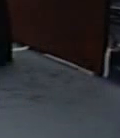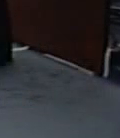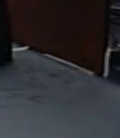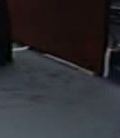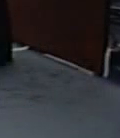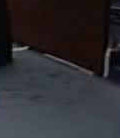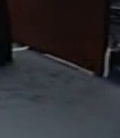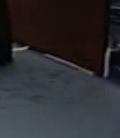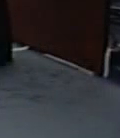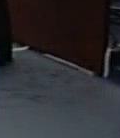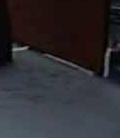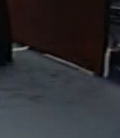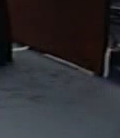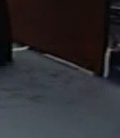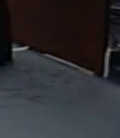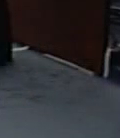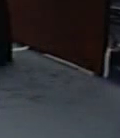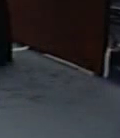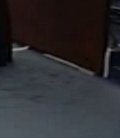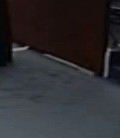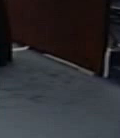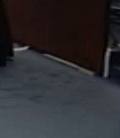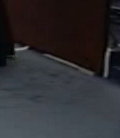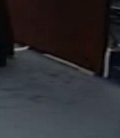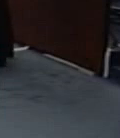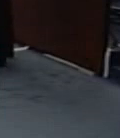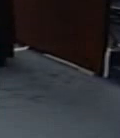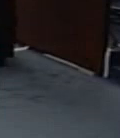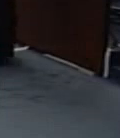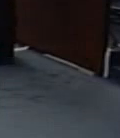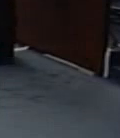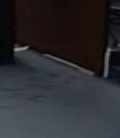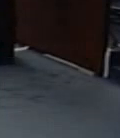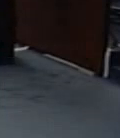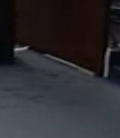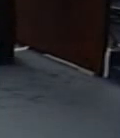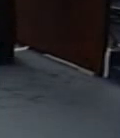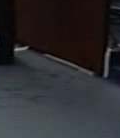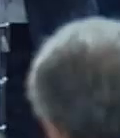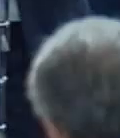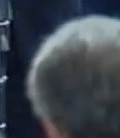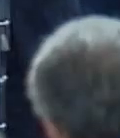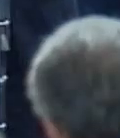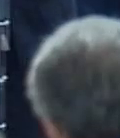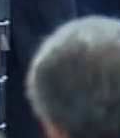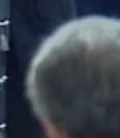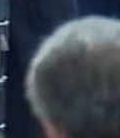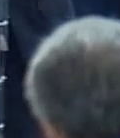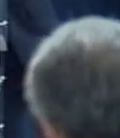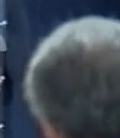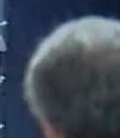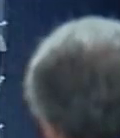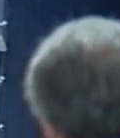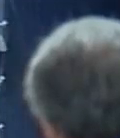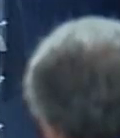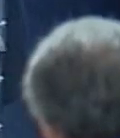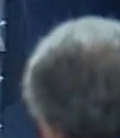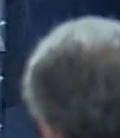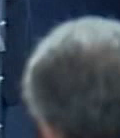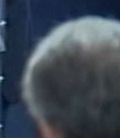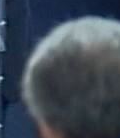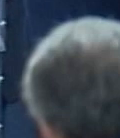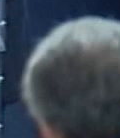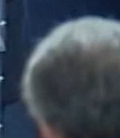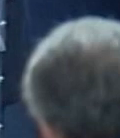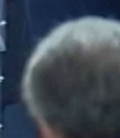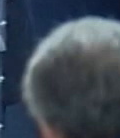Como é que funciona? Fio de volta e atrás. Ok, obrigado. Excelentíssimo senhor ministro Dias